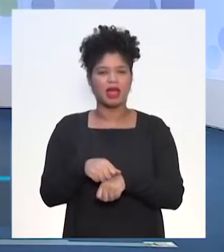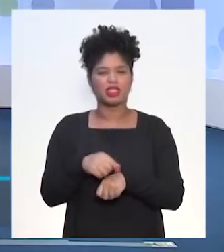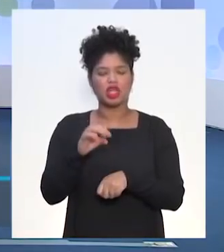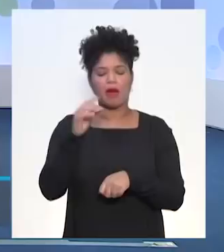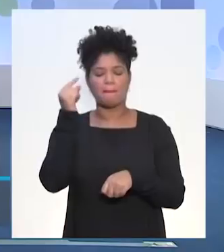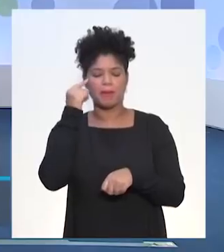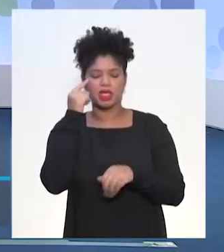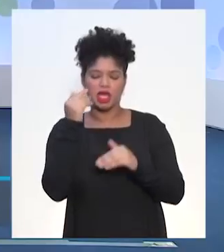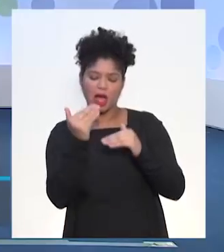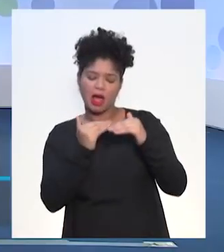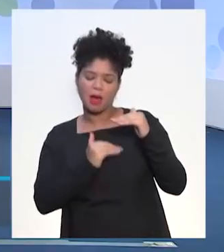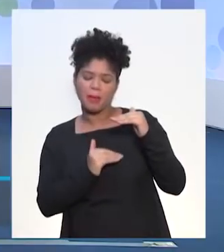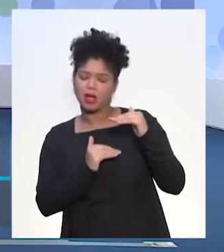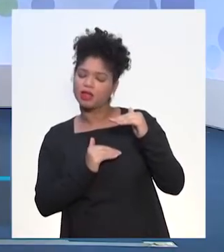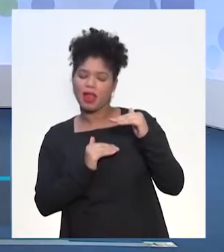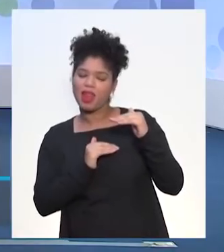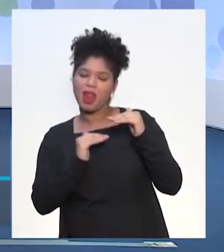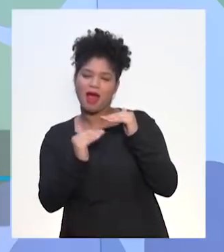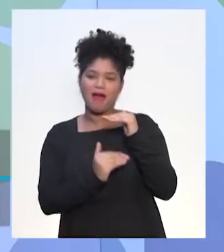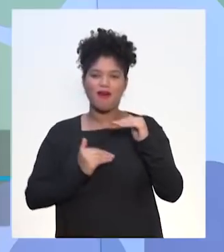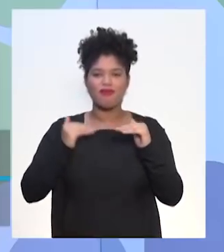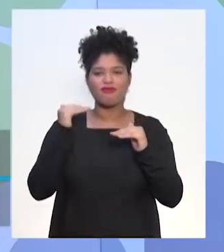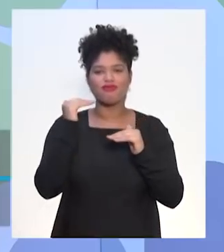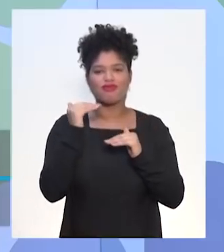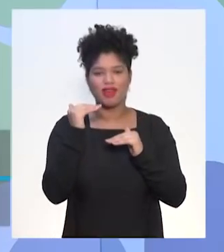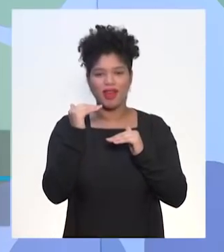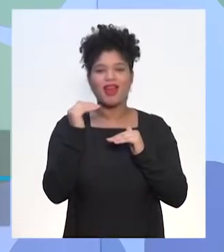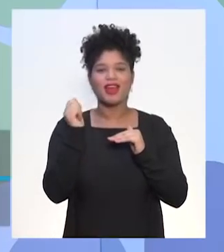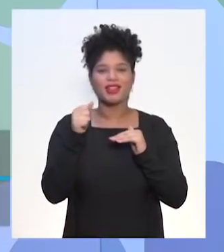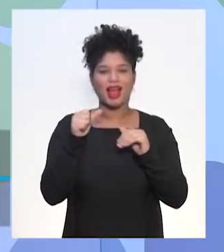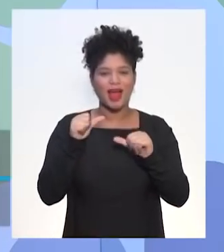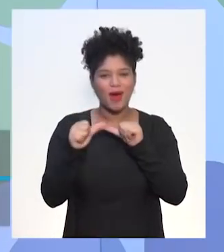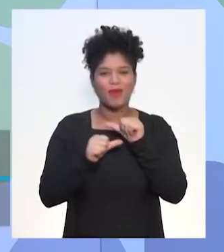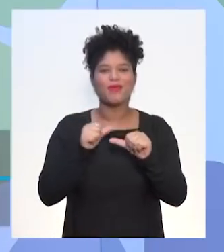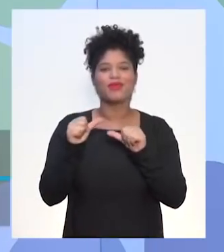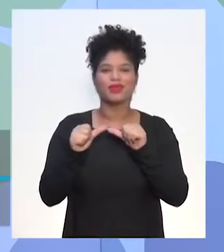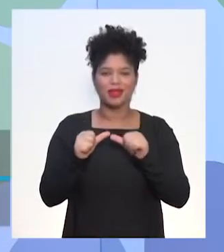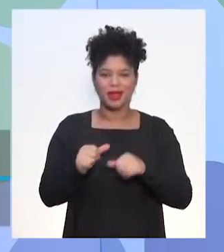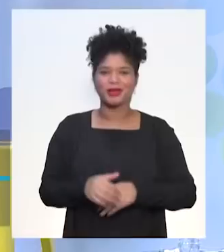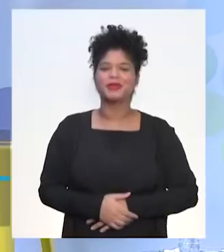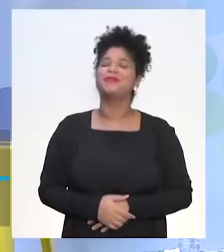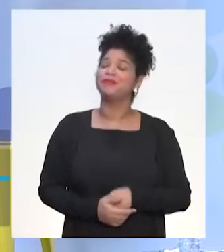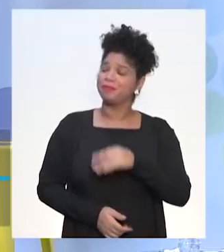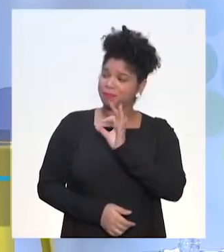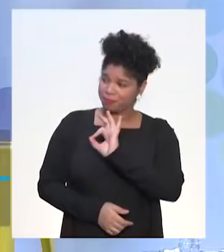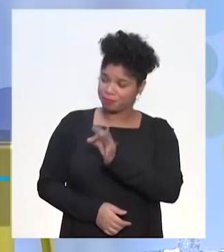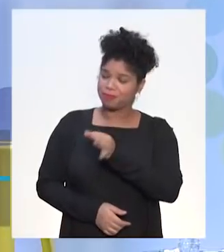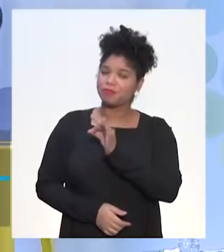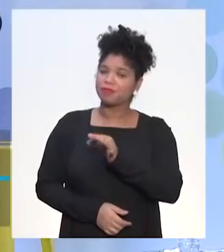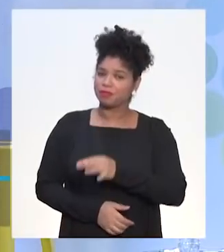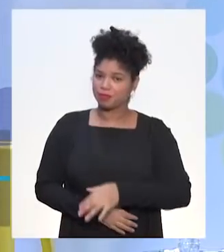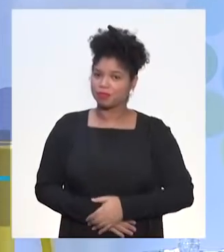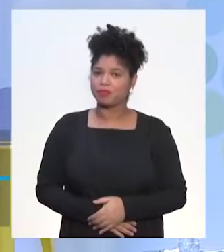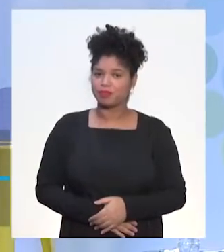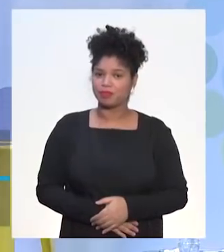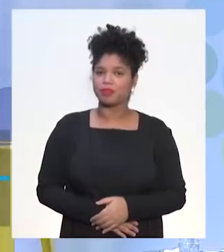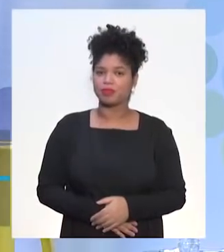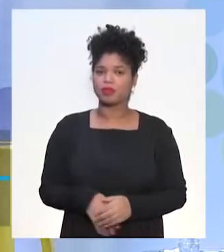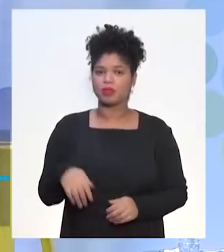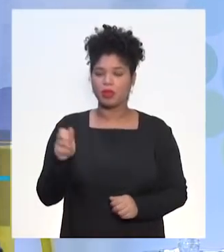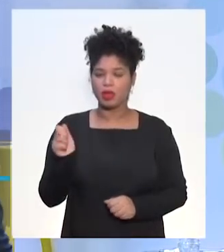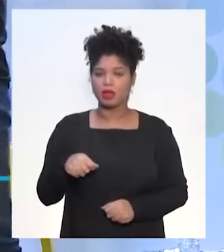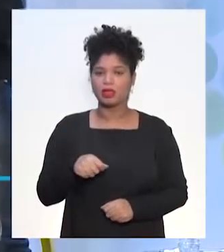ser a pessoa excluída, você vai começar a excluir. Muito bem. Eu vou aqui fazer um apanhado